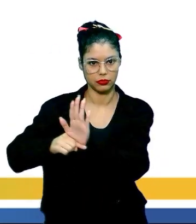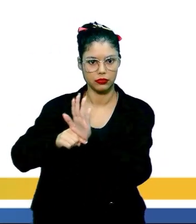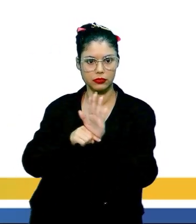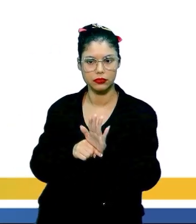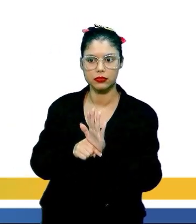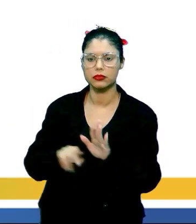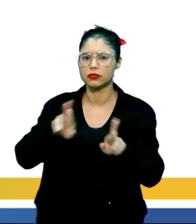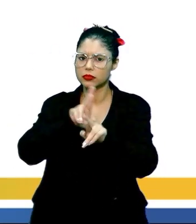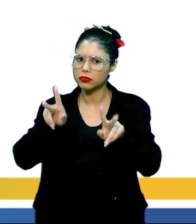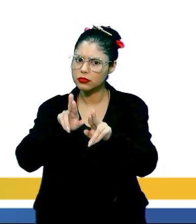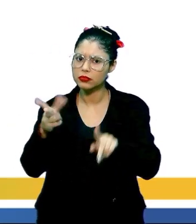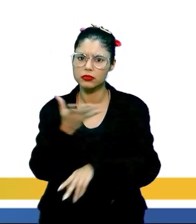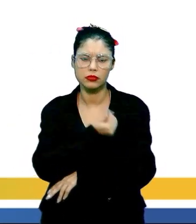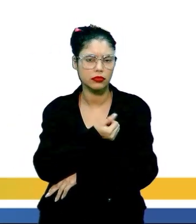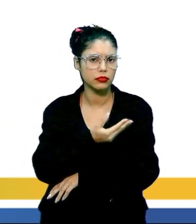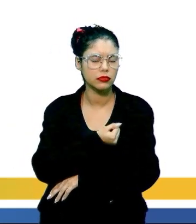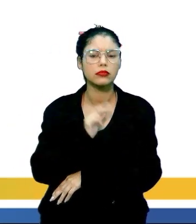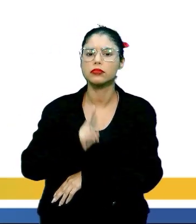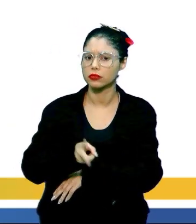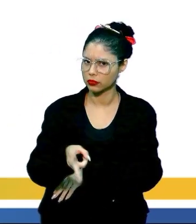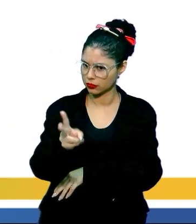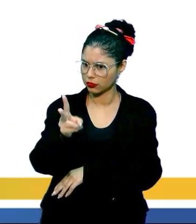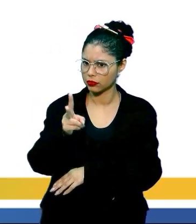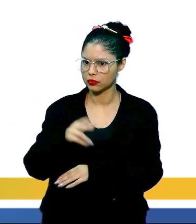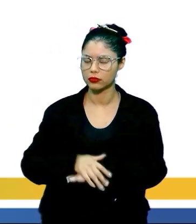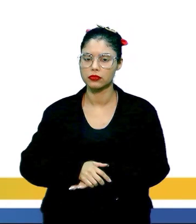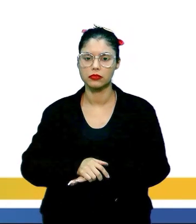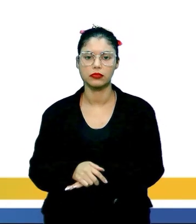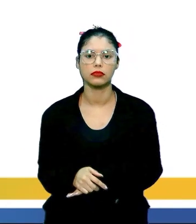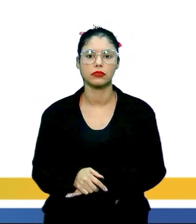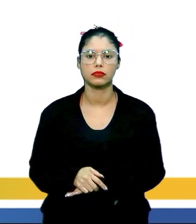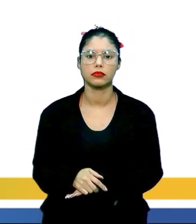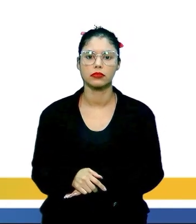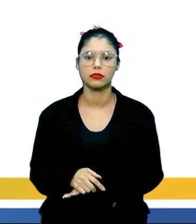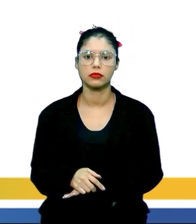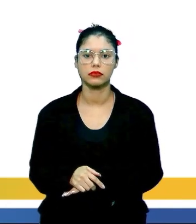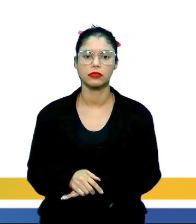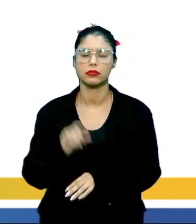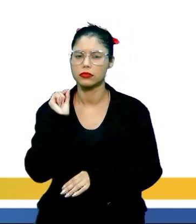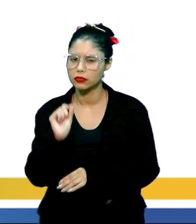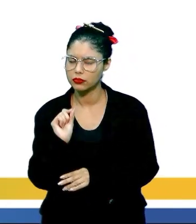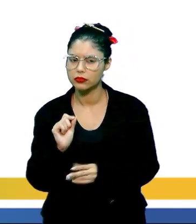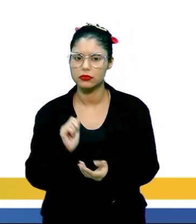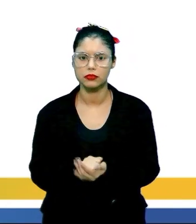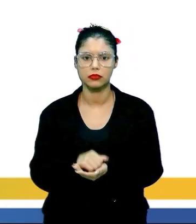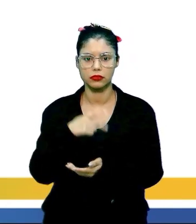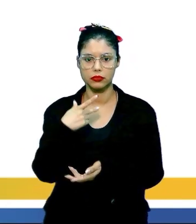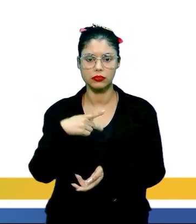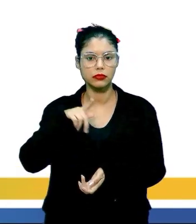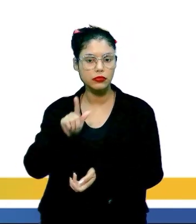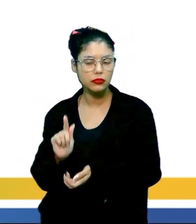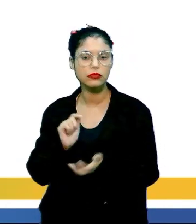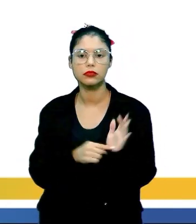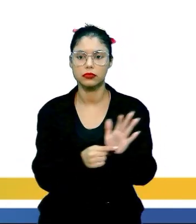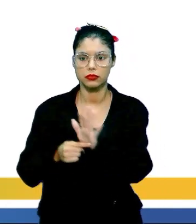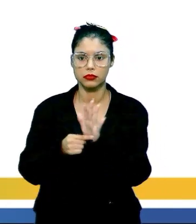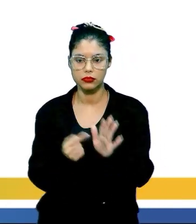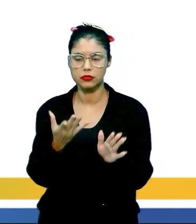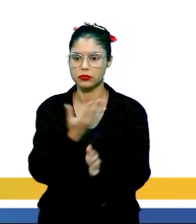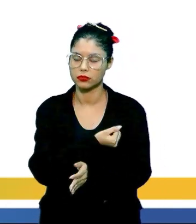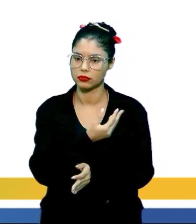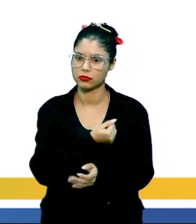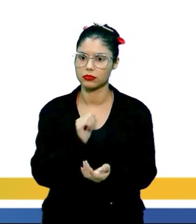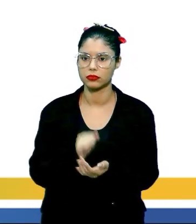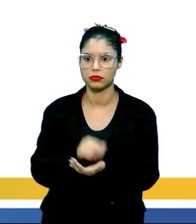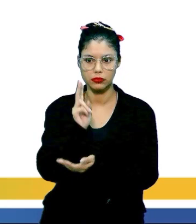valores que apresenta uma diferença constante entre números consecutivos. Ok? E a progressão geométrica, ela